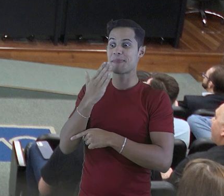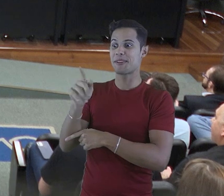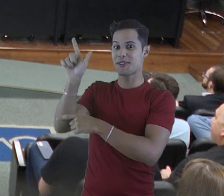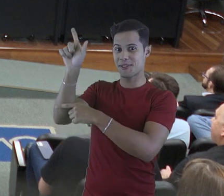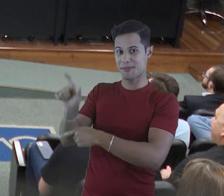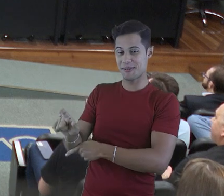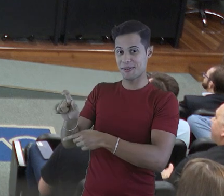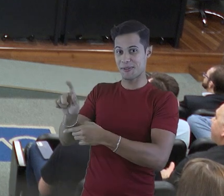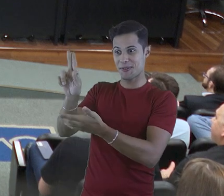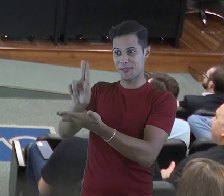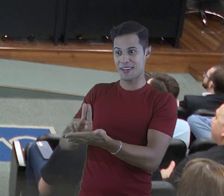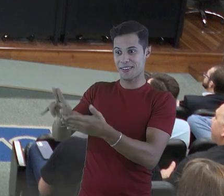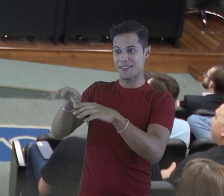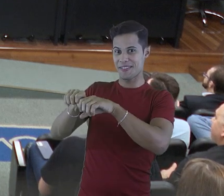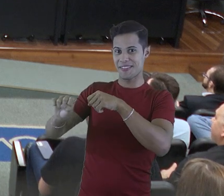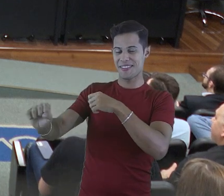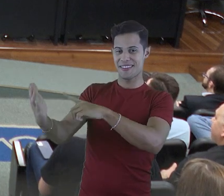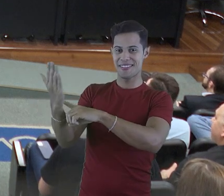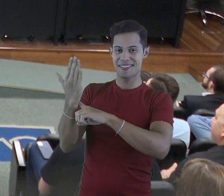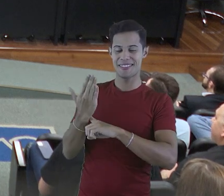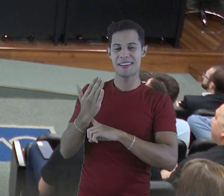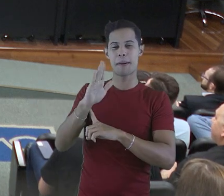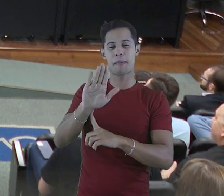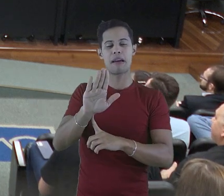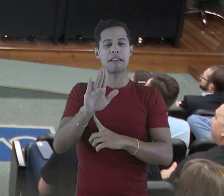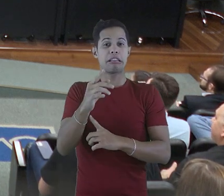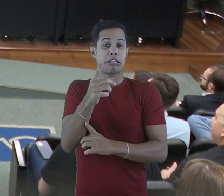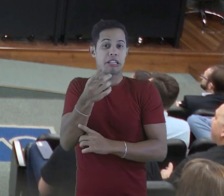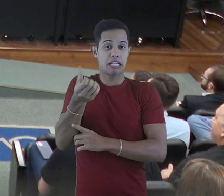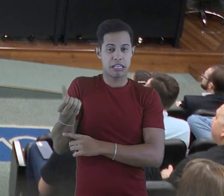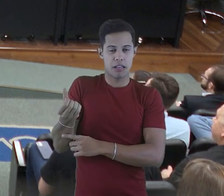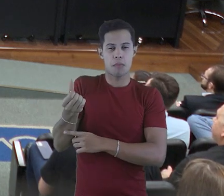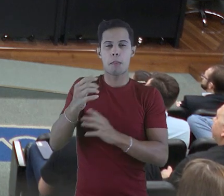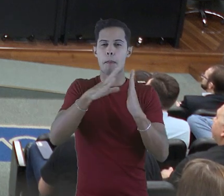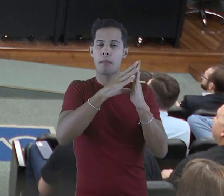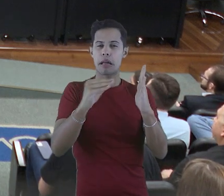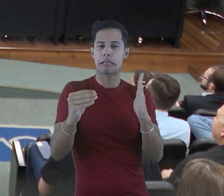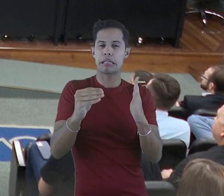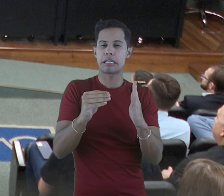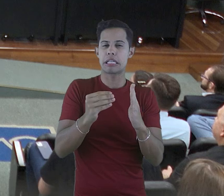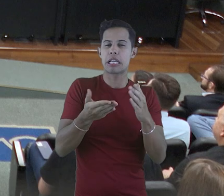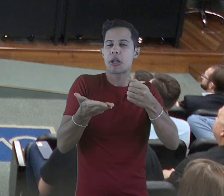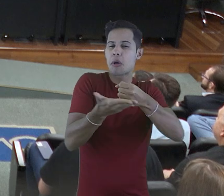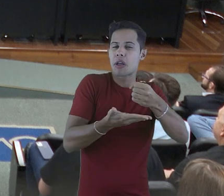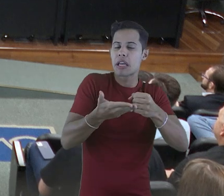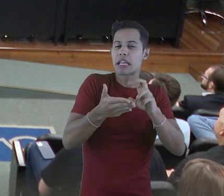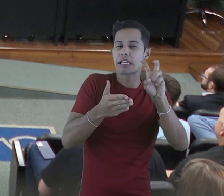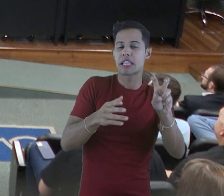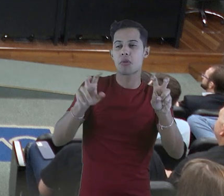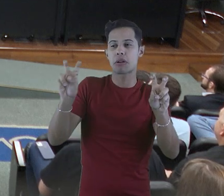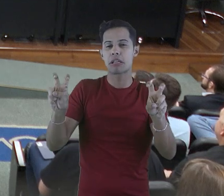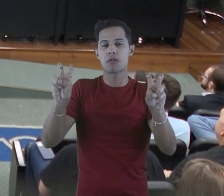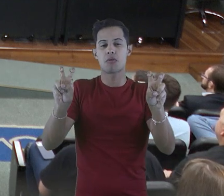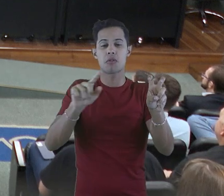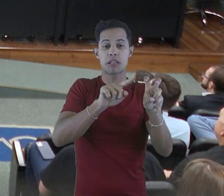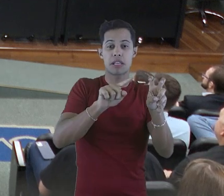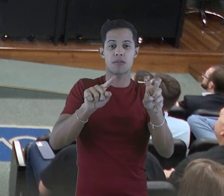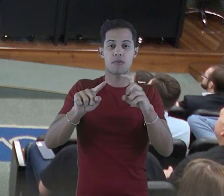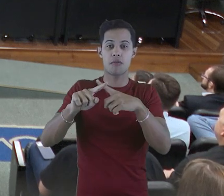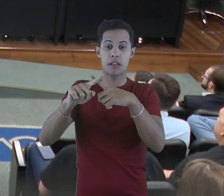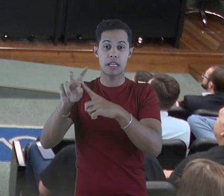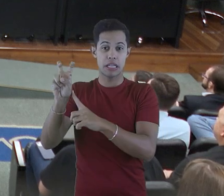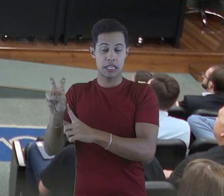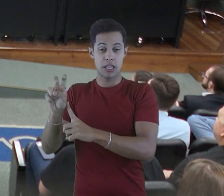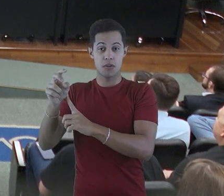5 por 5 você pode chegar até 25 5 vezes 5 25 então aqui é um nível de priorização extrema porque alto mais alto a